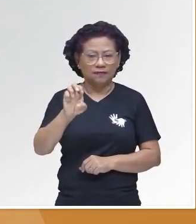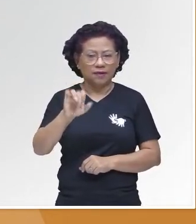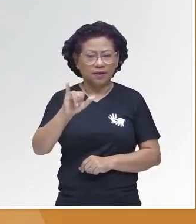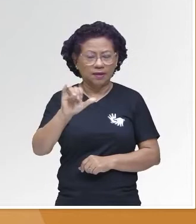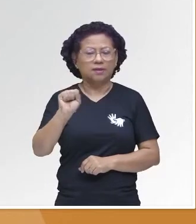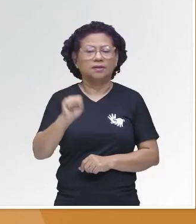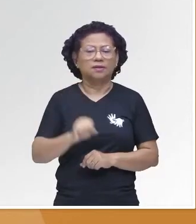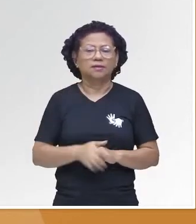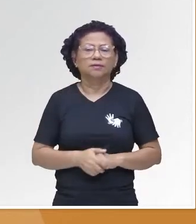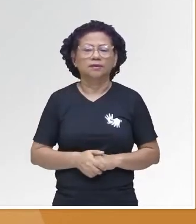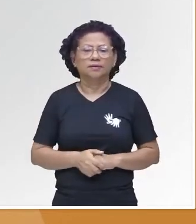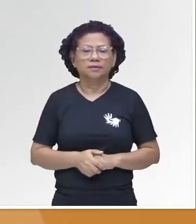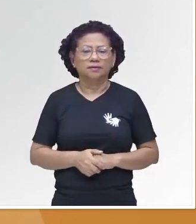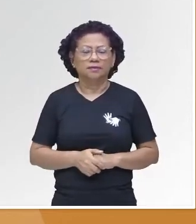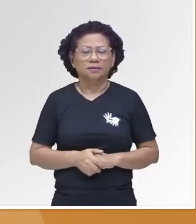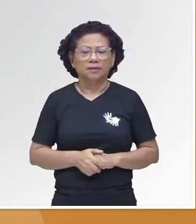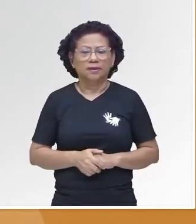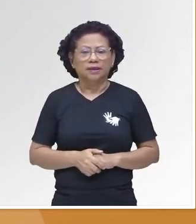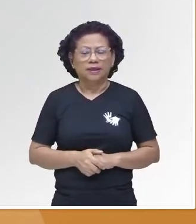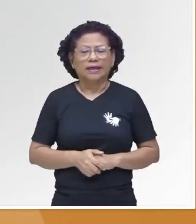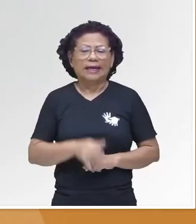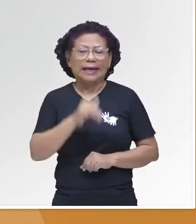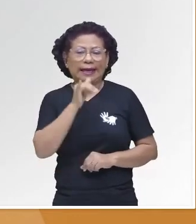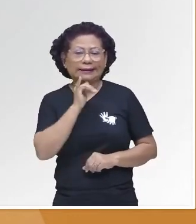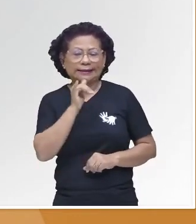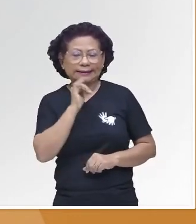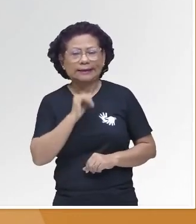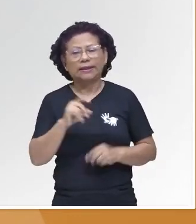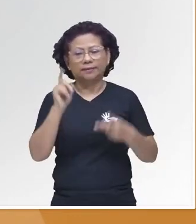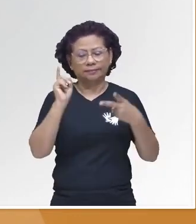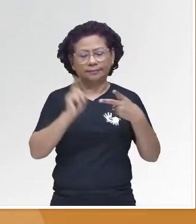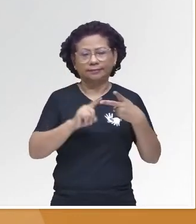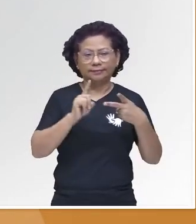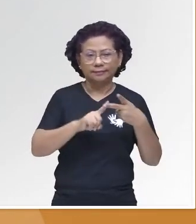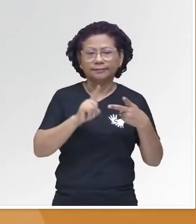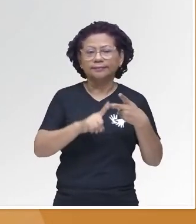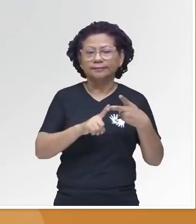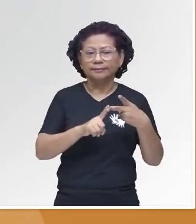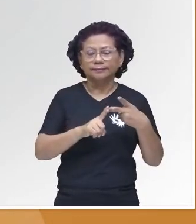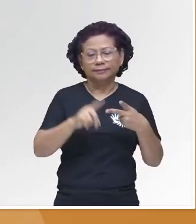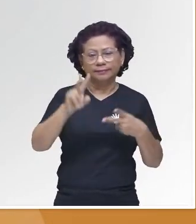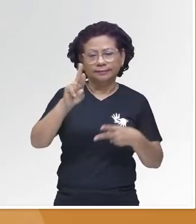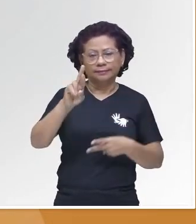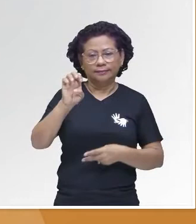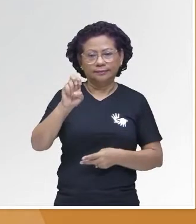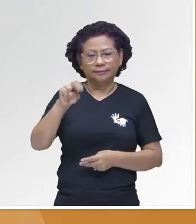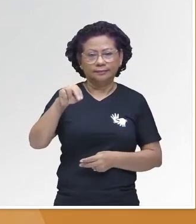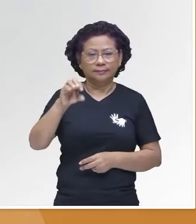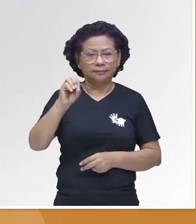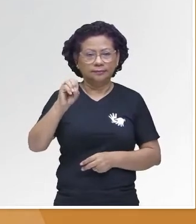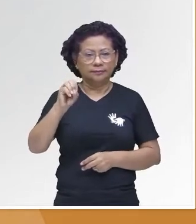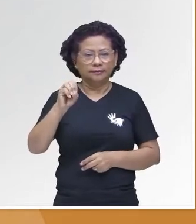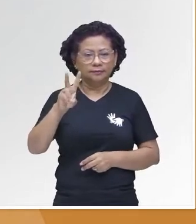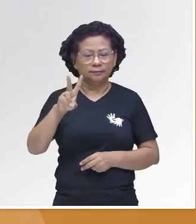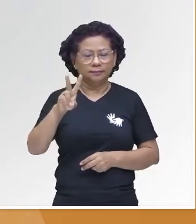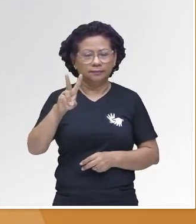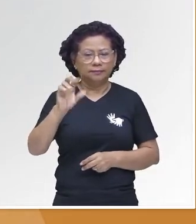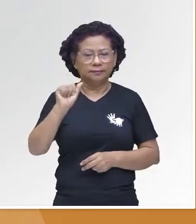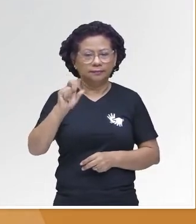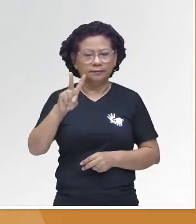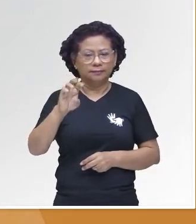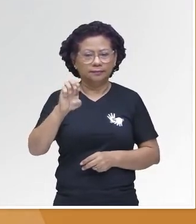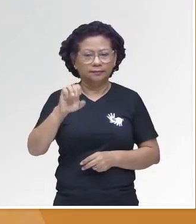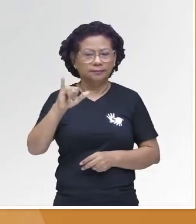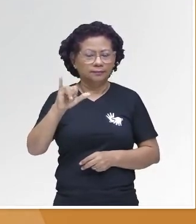são aquelas que não se esgotam e que conseguem se recompor ali na natureza num período